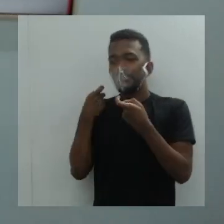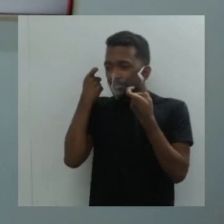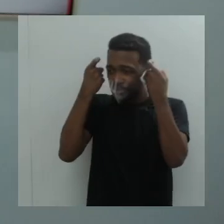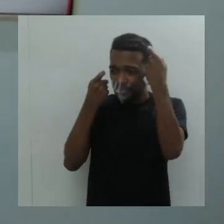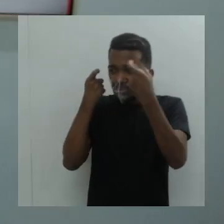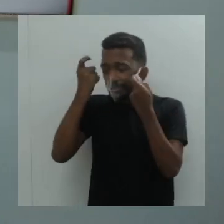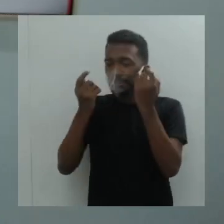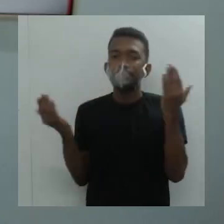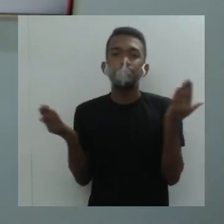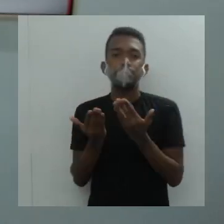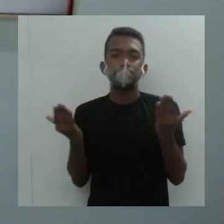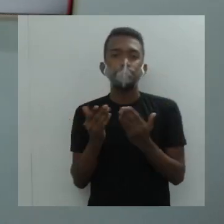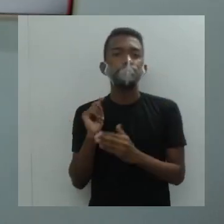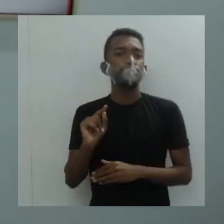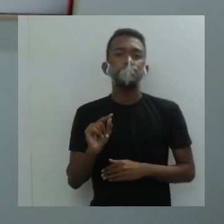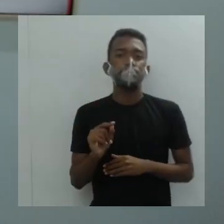hoje